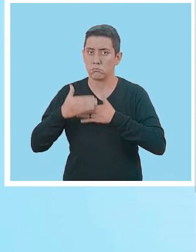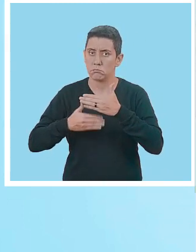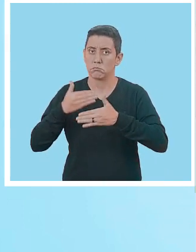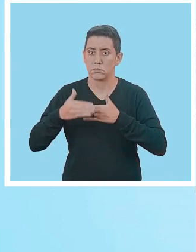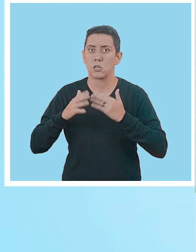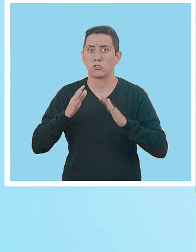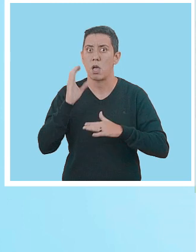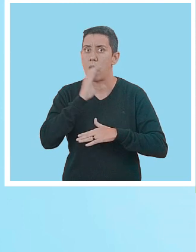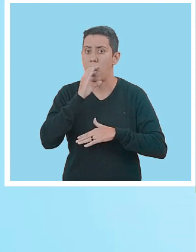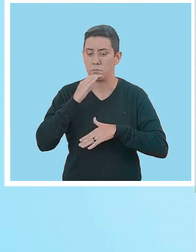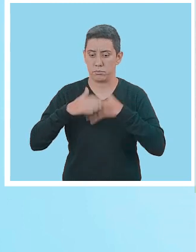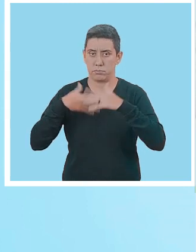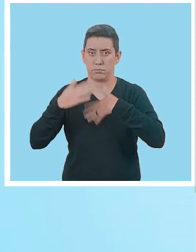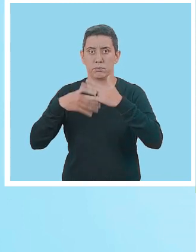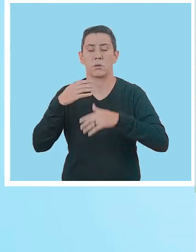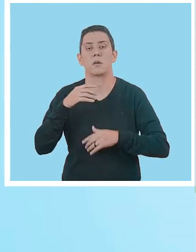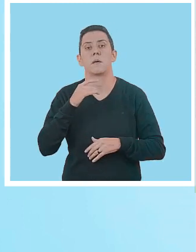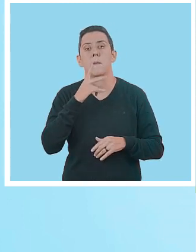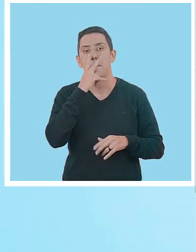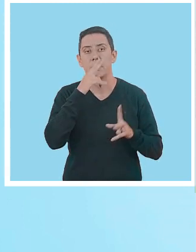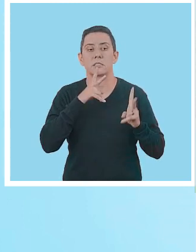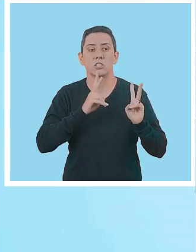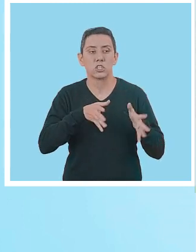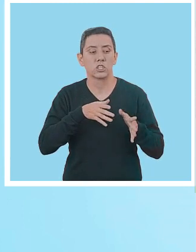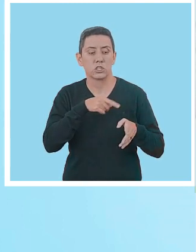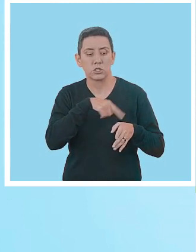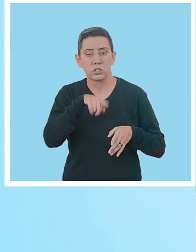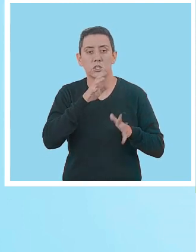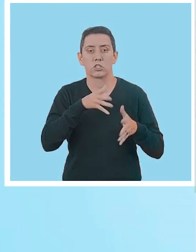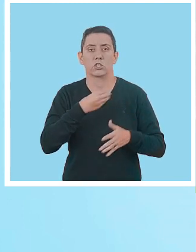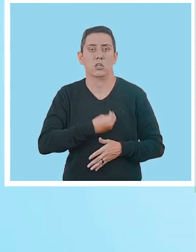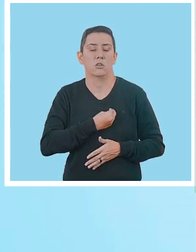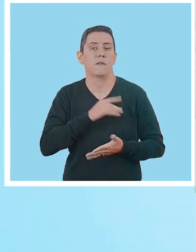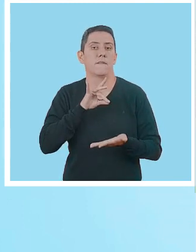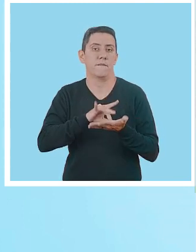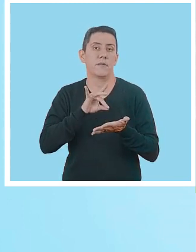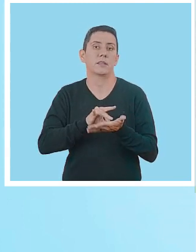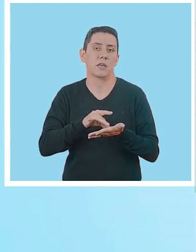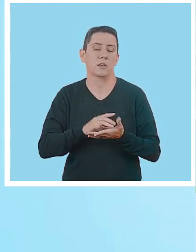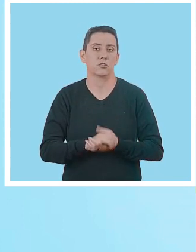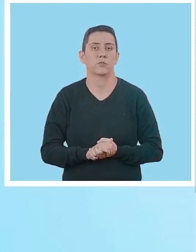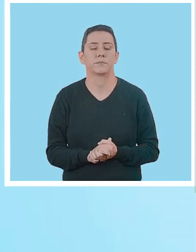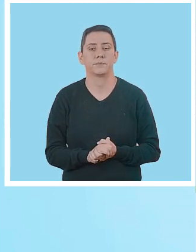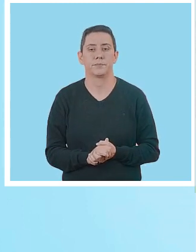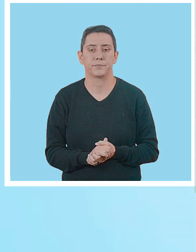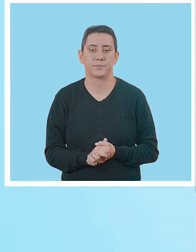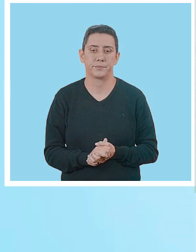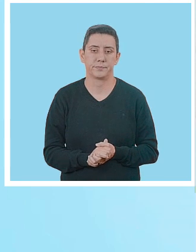as baterias já estão se tornando realidade o e né